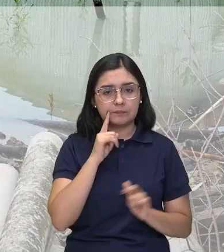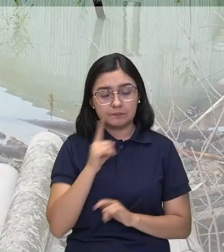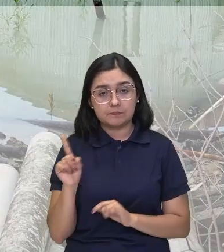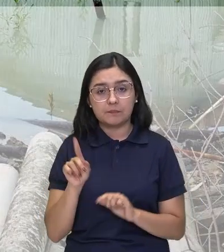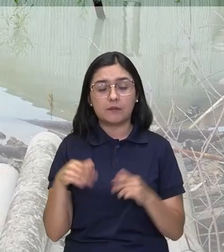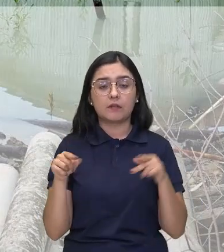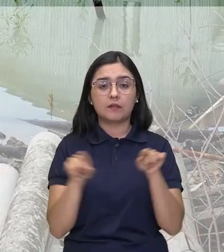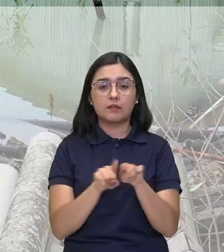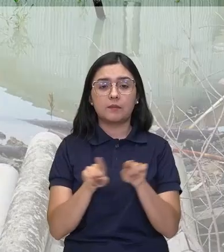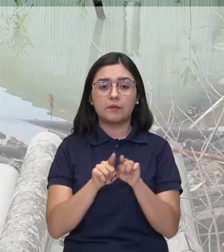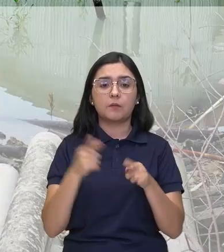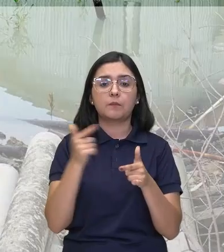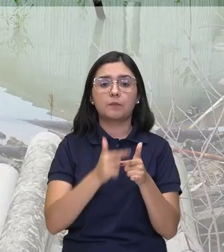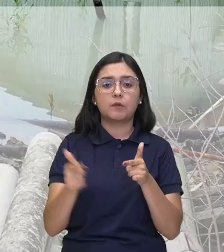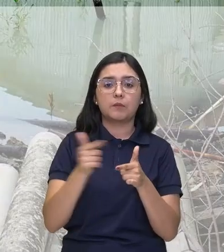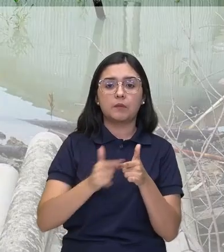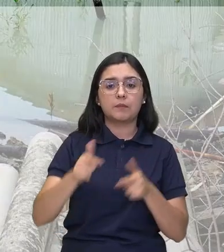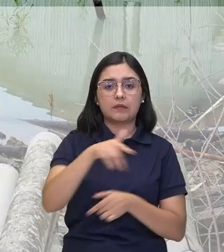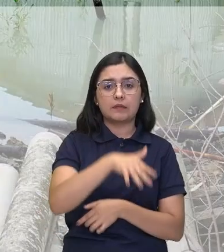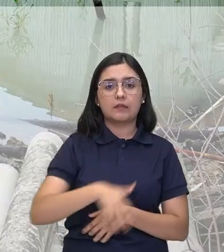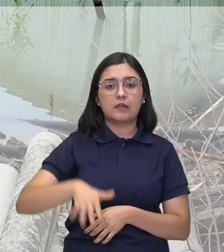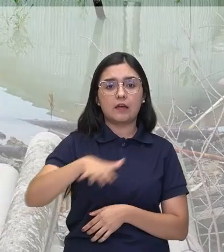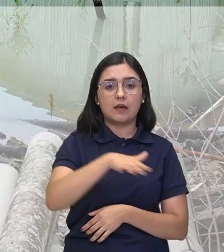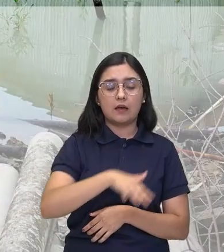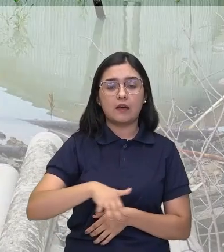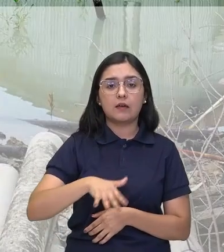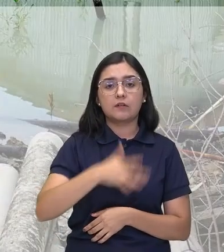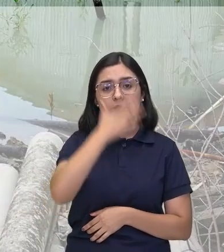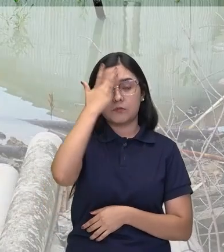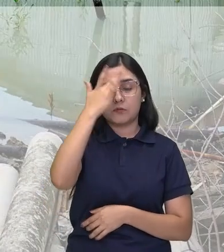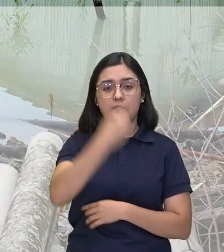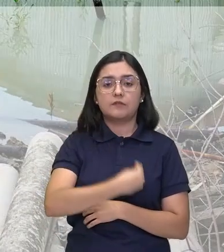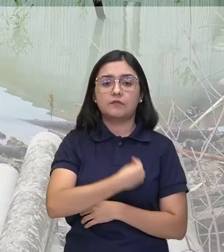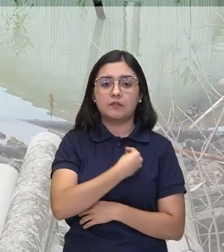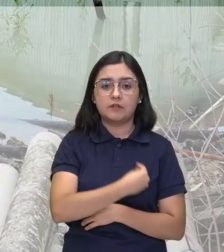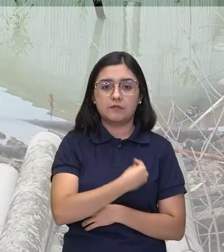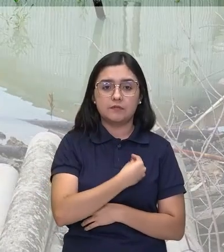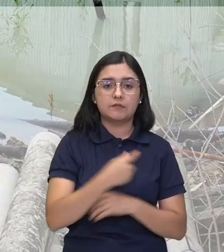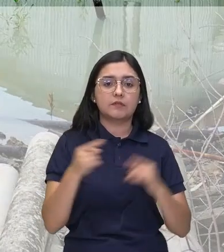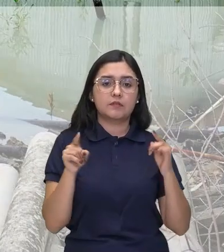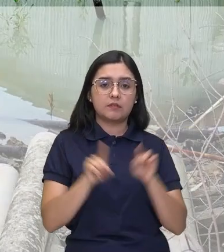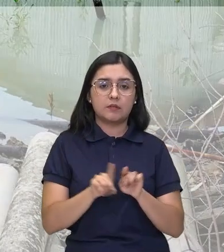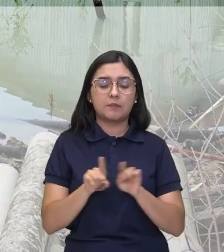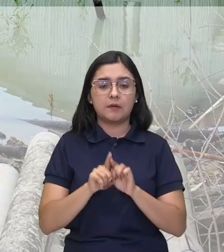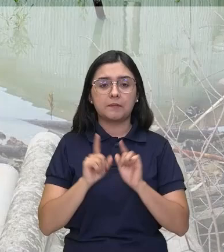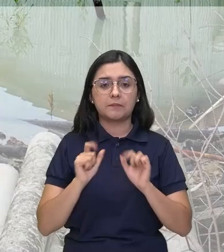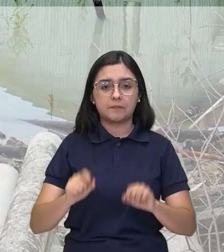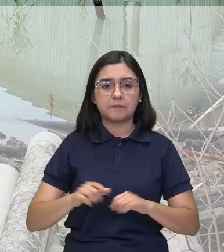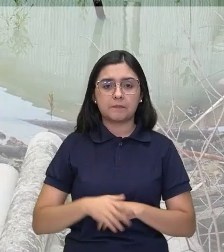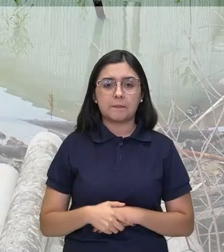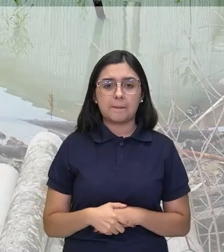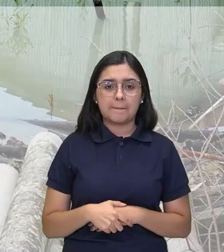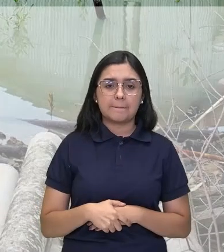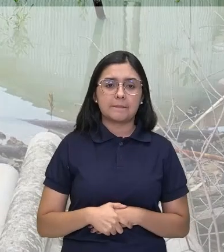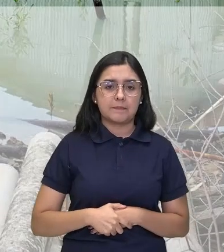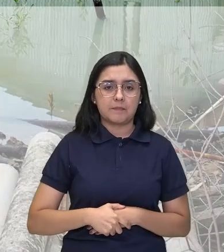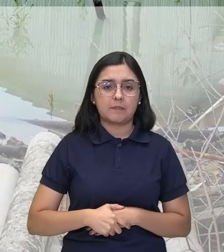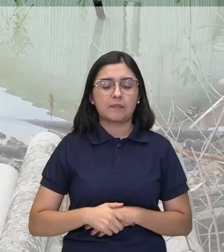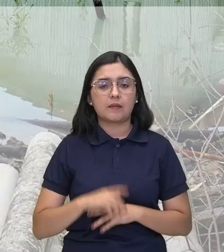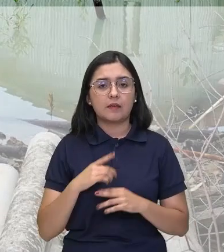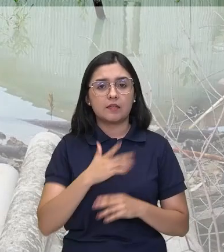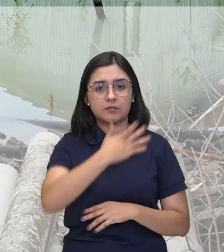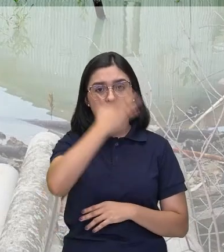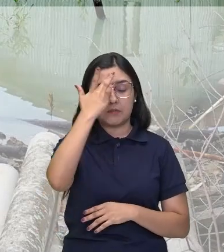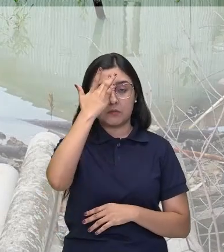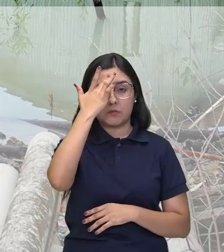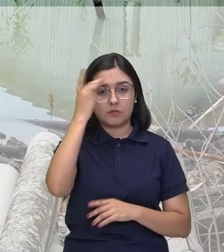do ambiente, da área onde as pessoas acabam vivendo e do tipo de visão que se tem sobre essas pessoas. Ah, quem